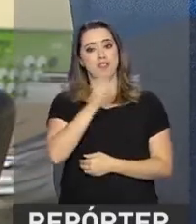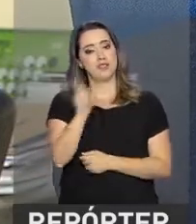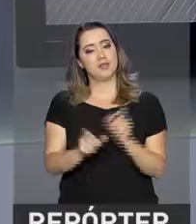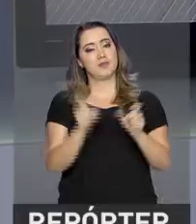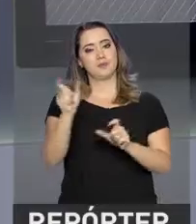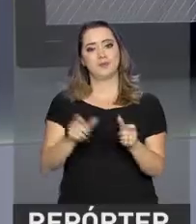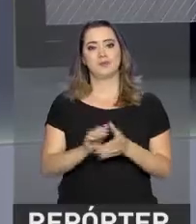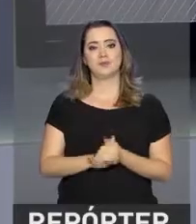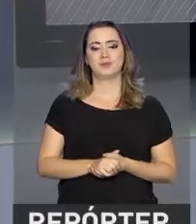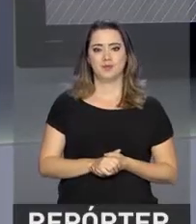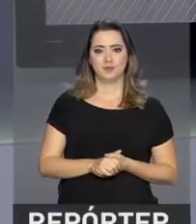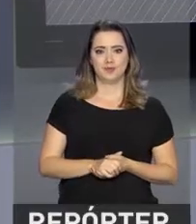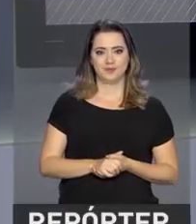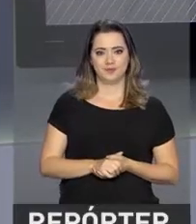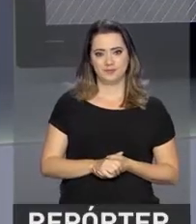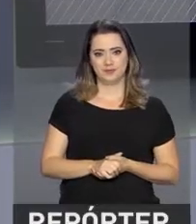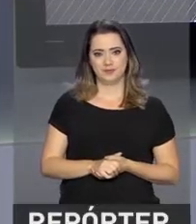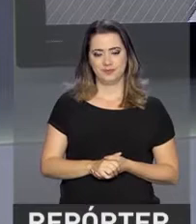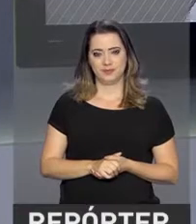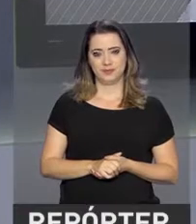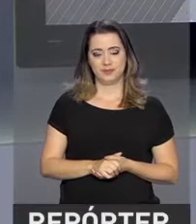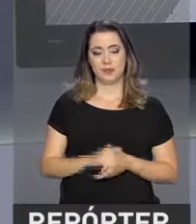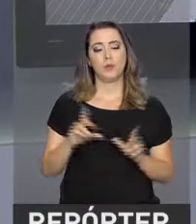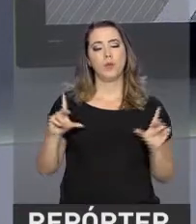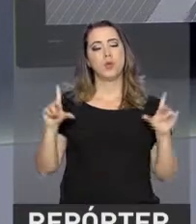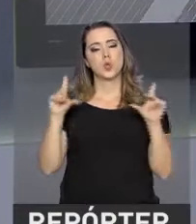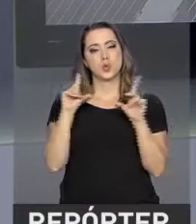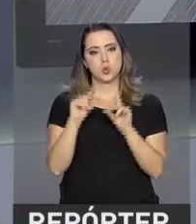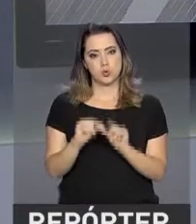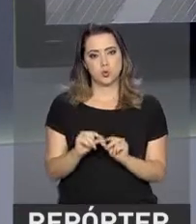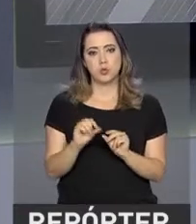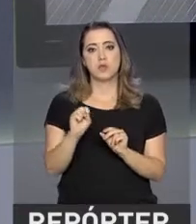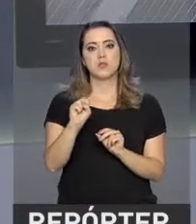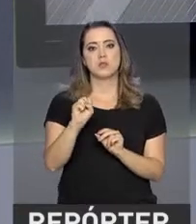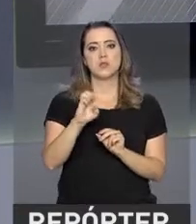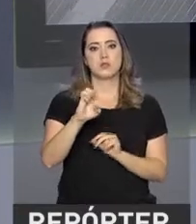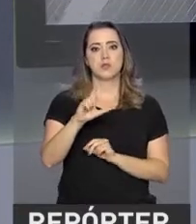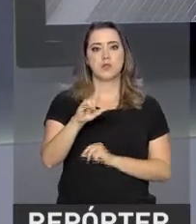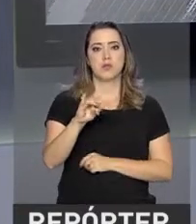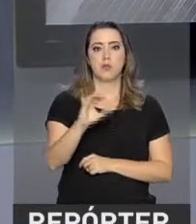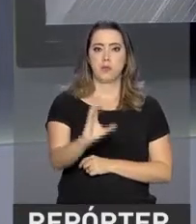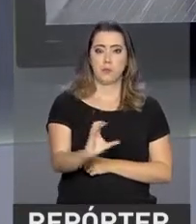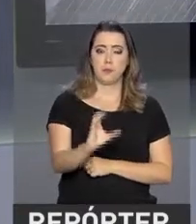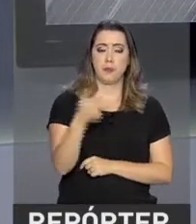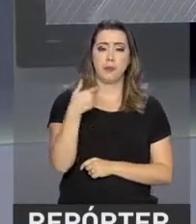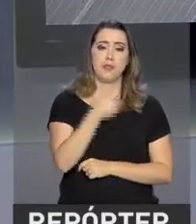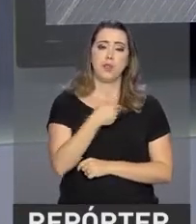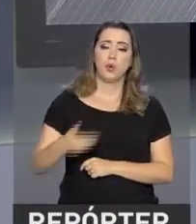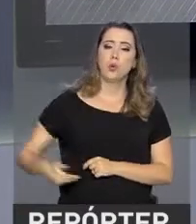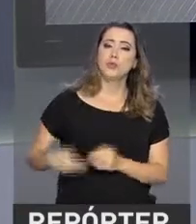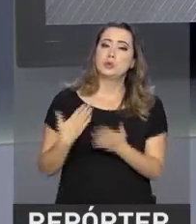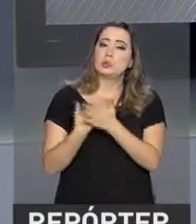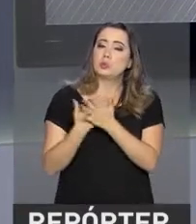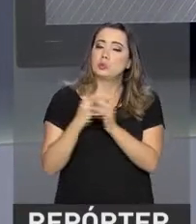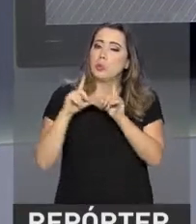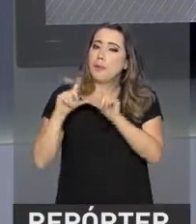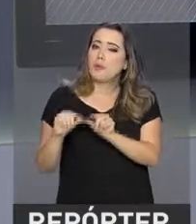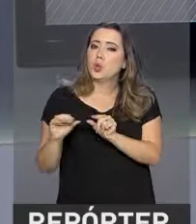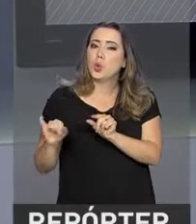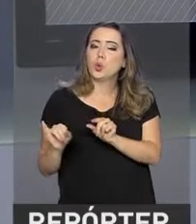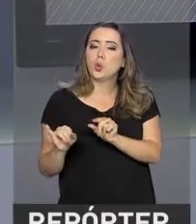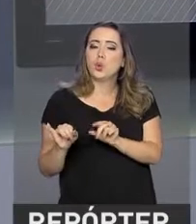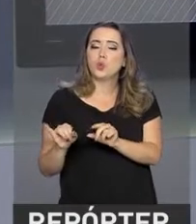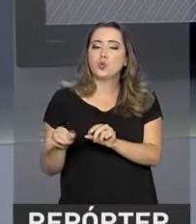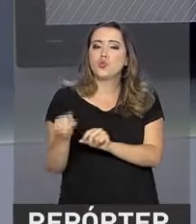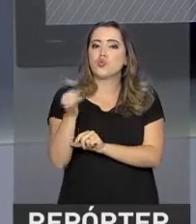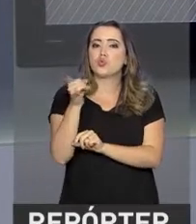população. Com as consecutivas quedas da Selic, a taxa básica de juros, o governo estuda conceder juros menores para